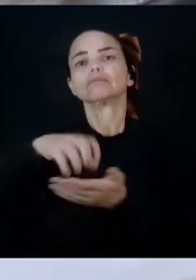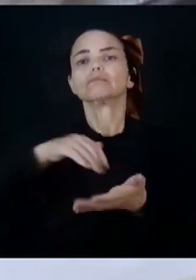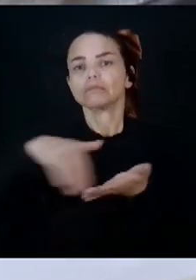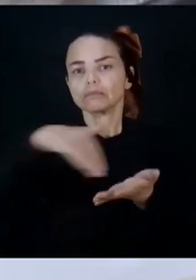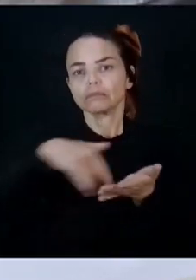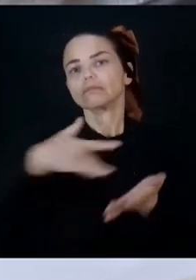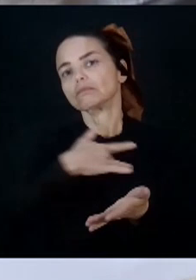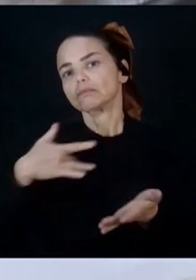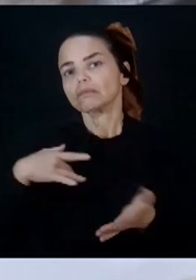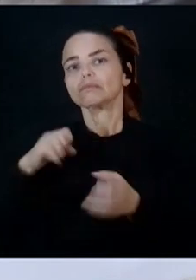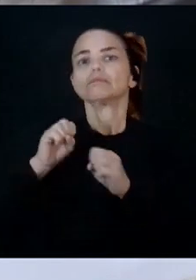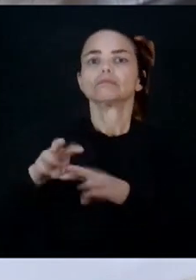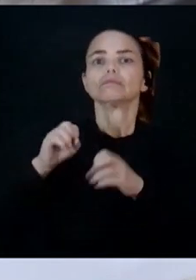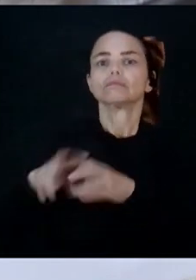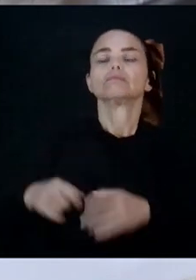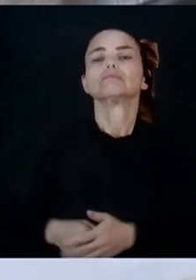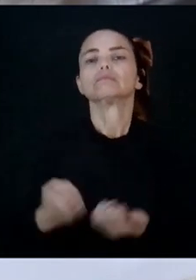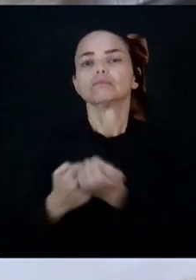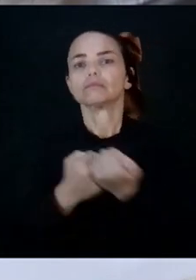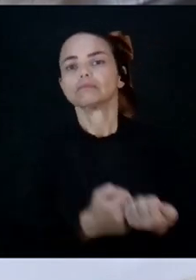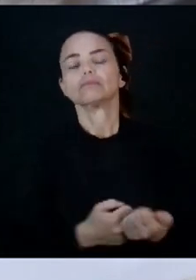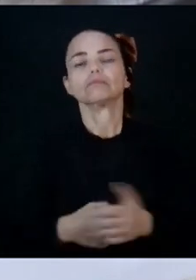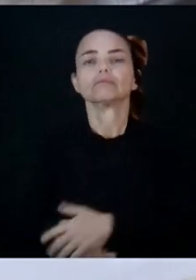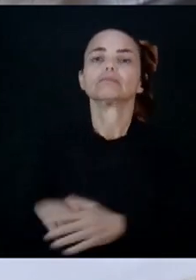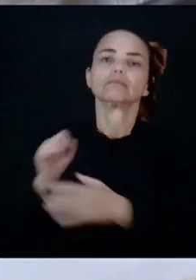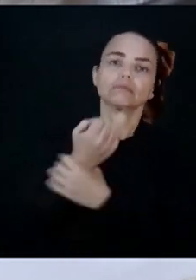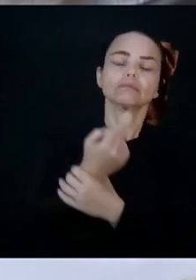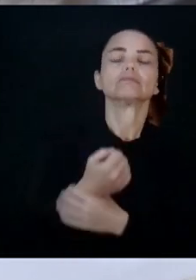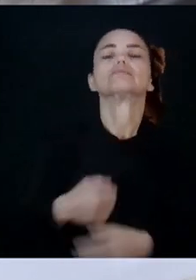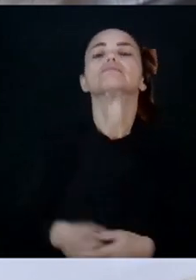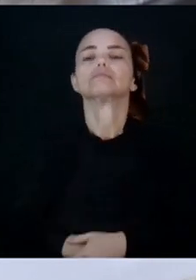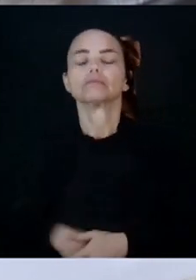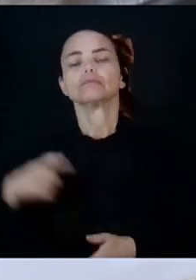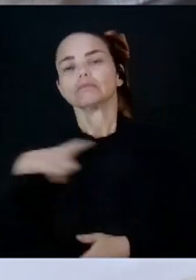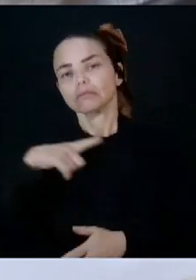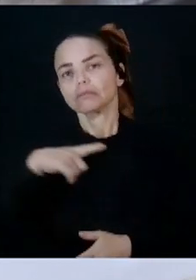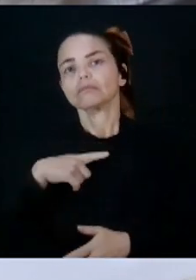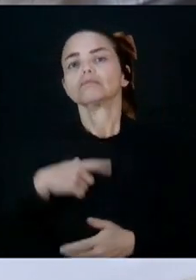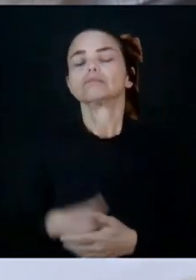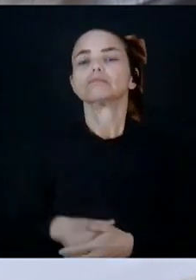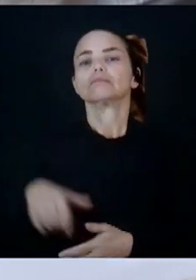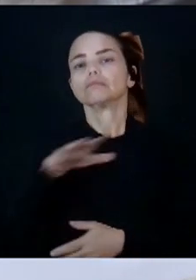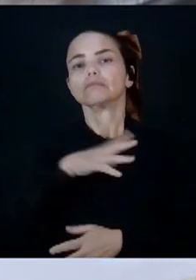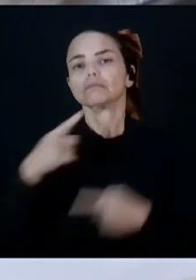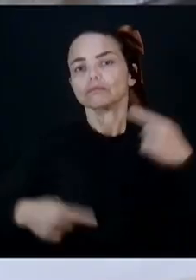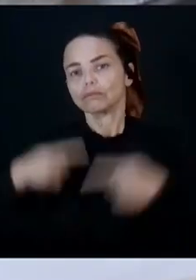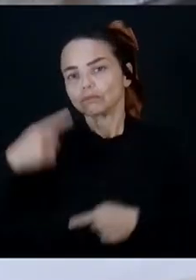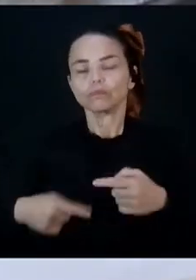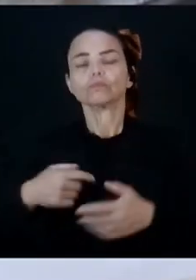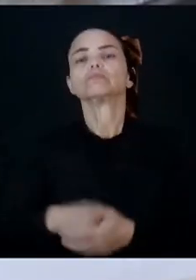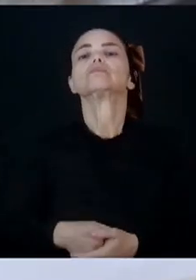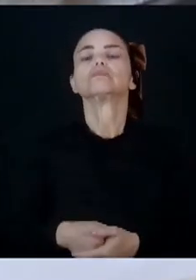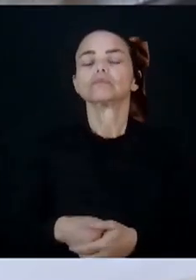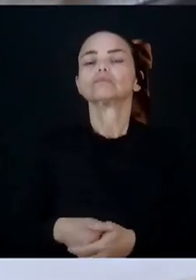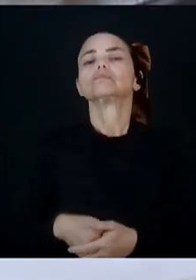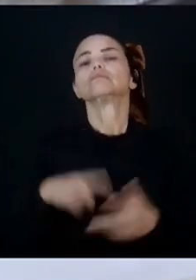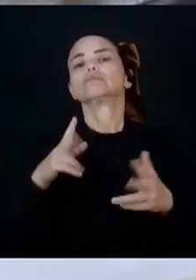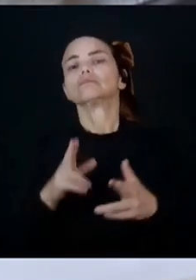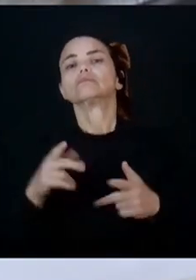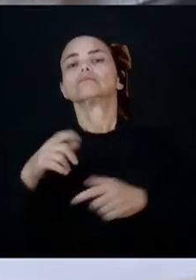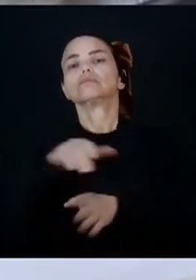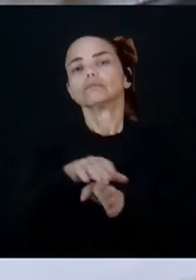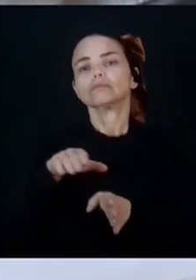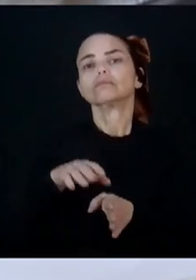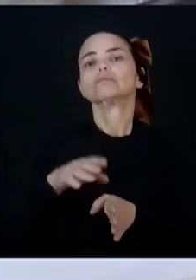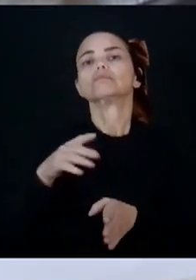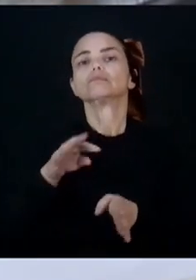educação, na assistência, na segurança. Então, nós tivemos assim, um amplo debate, mesmo com os conselhos do poder público,